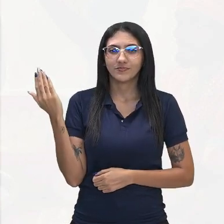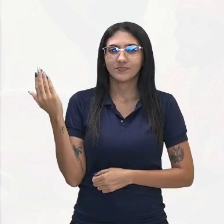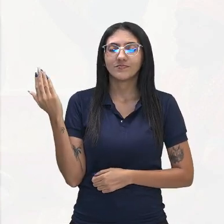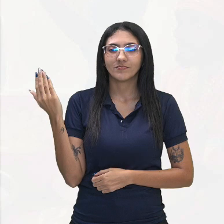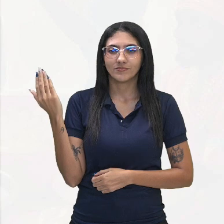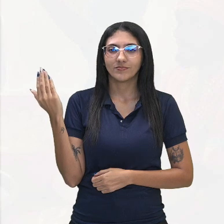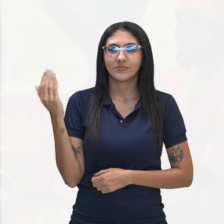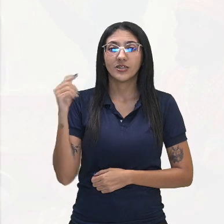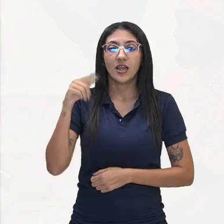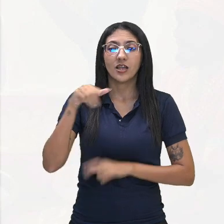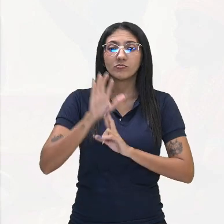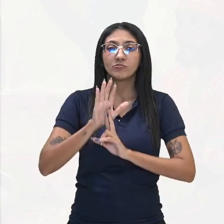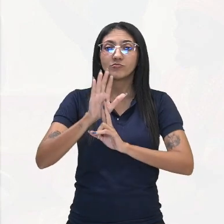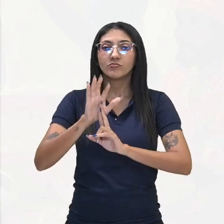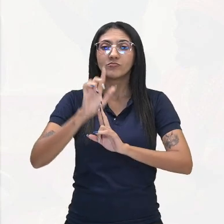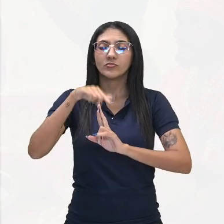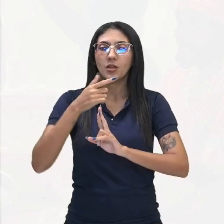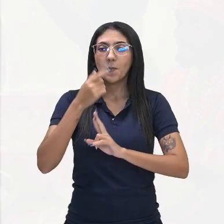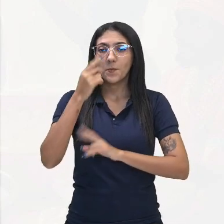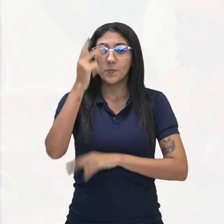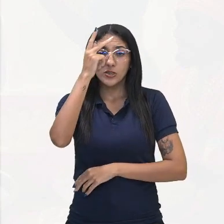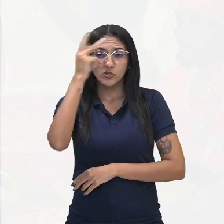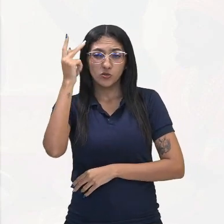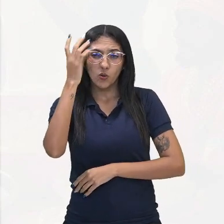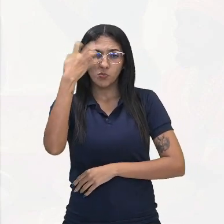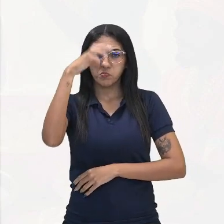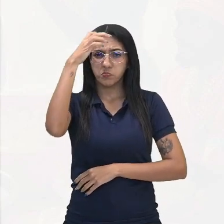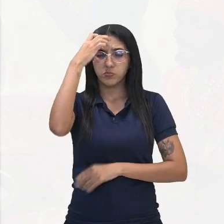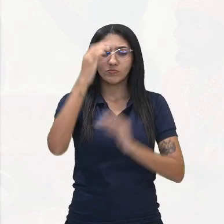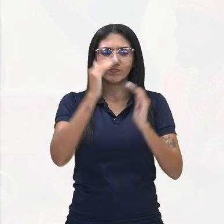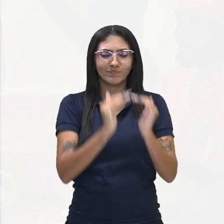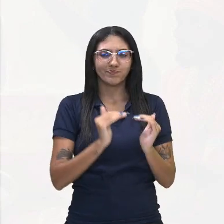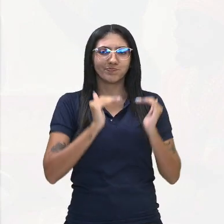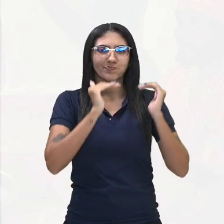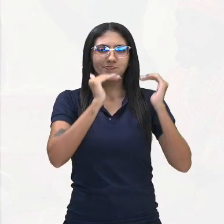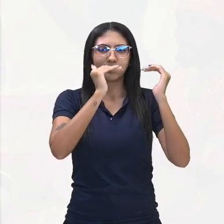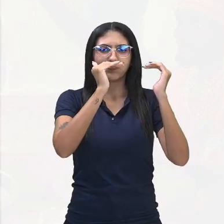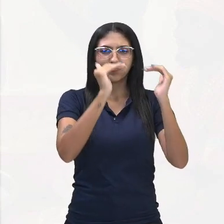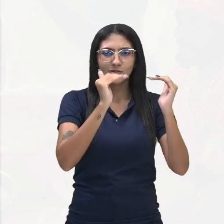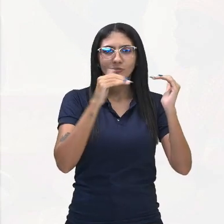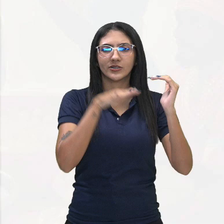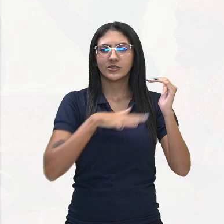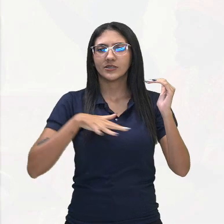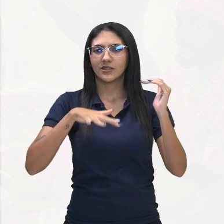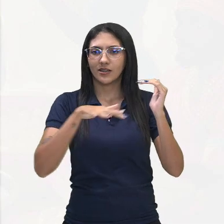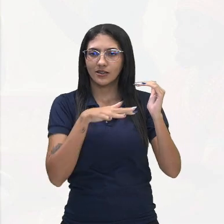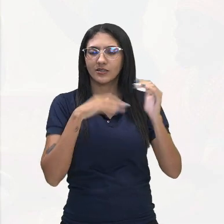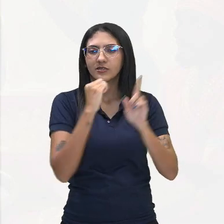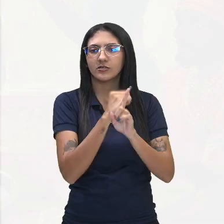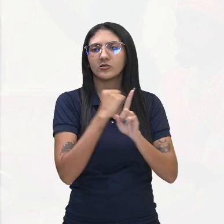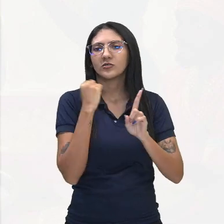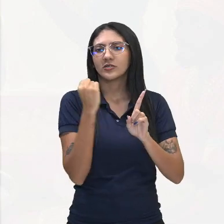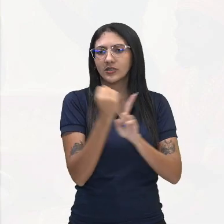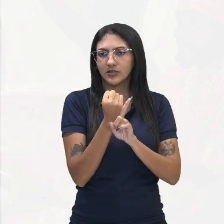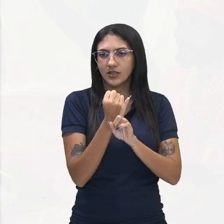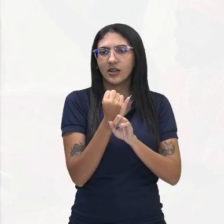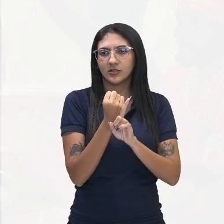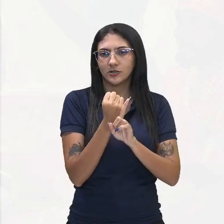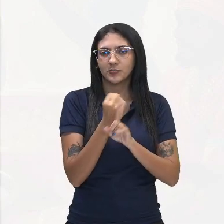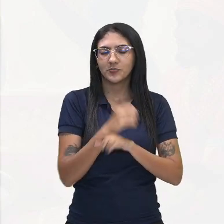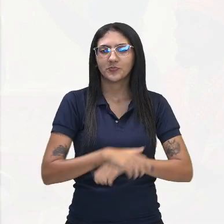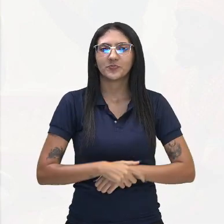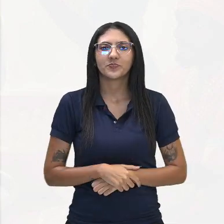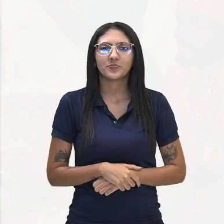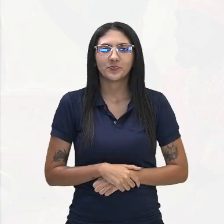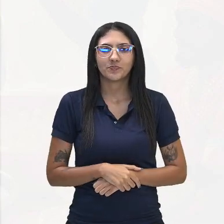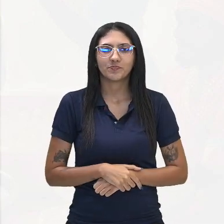seria esse chefe, essa liderança máxima na sociedade dentro desse Império de Gana. E